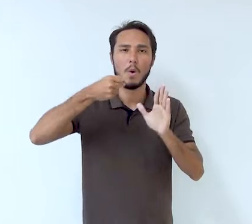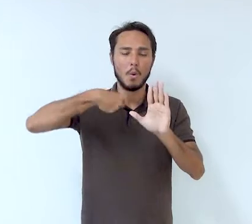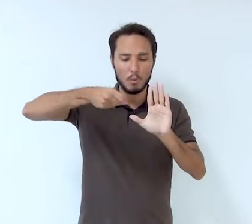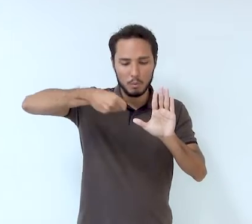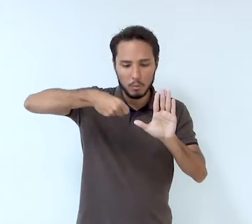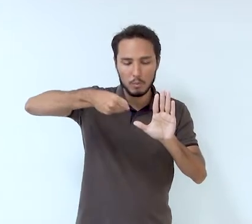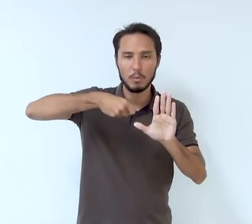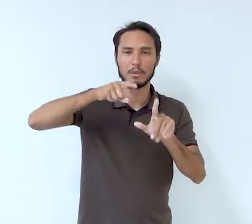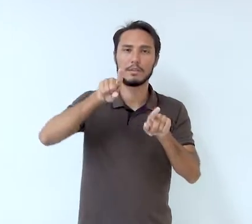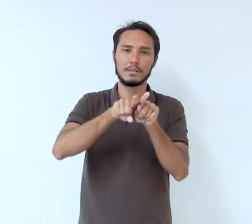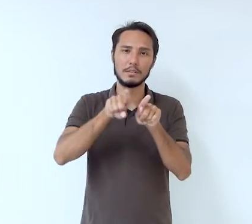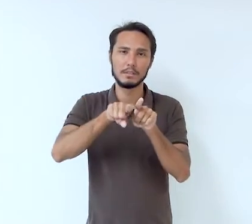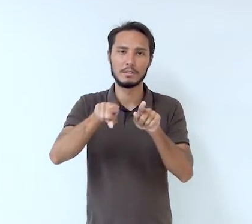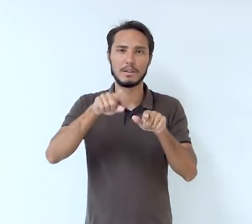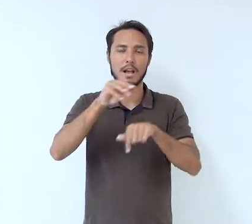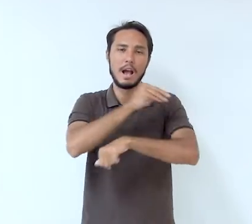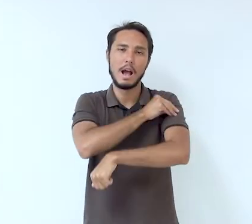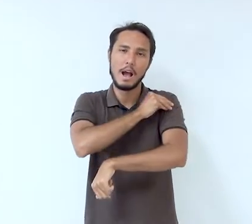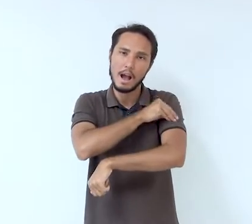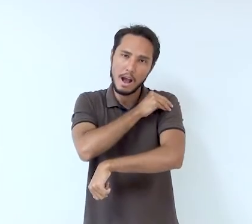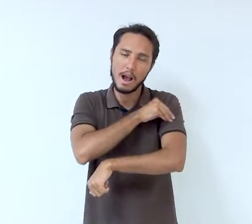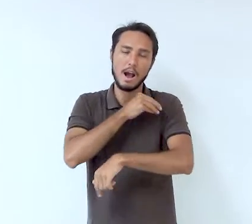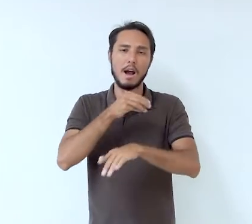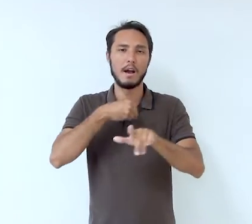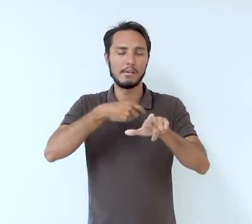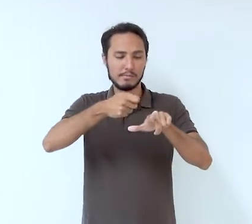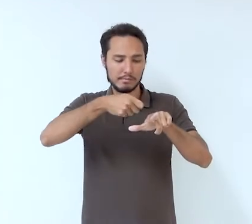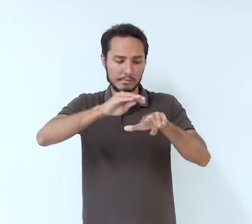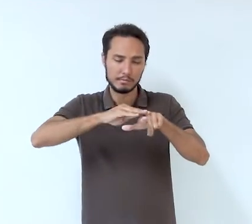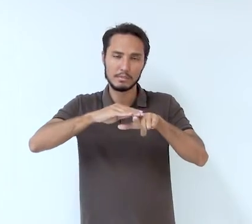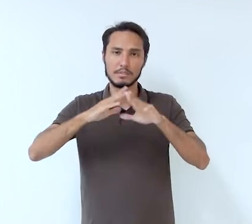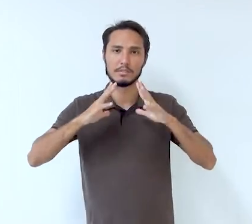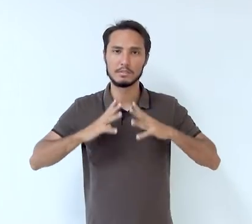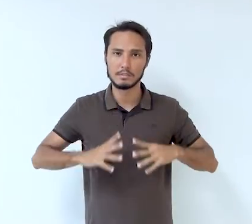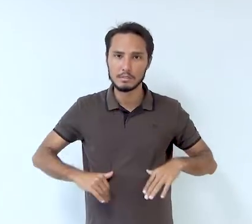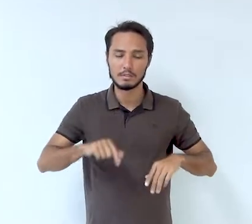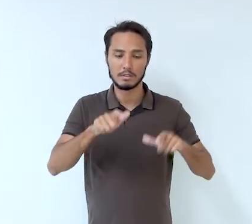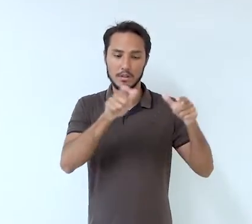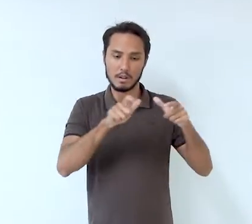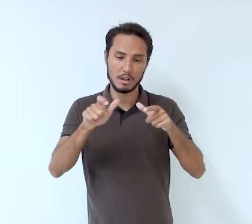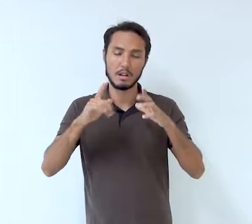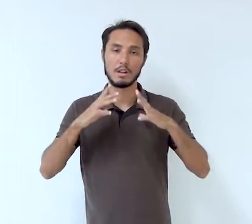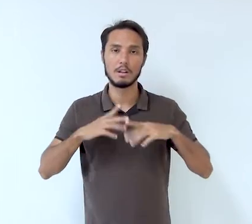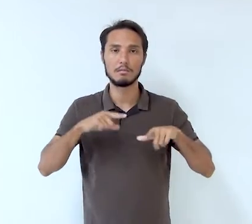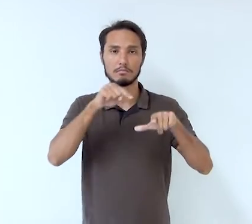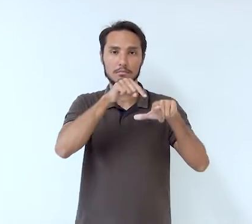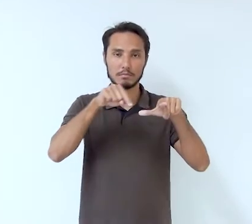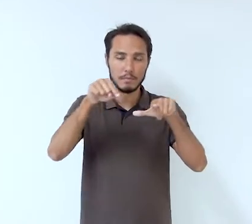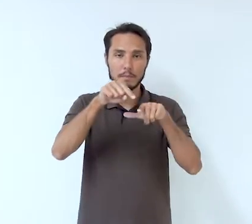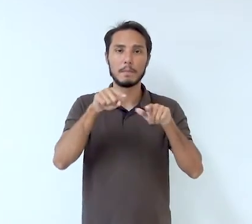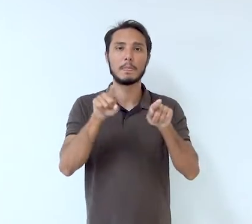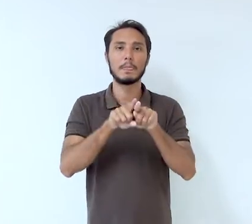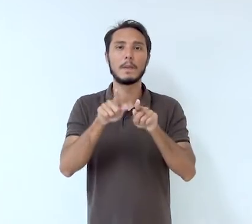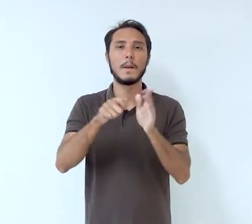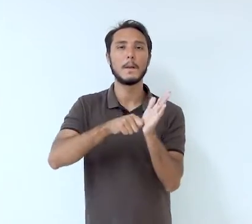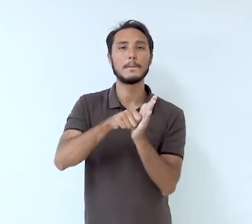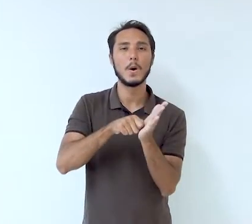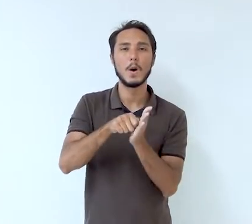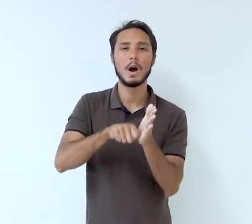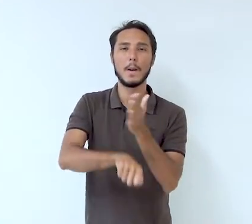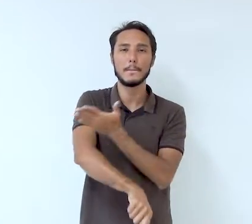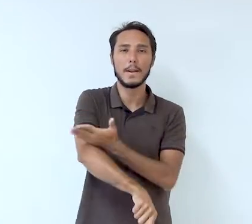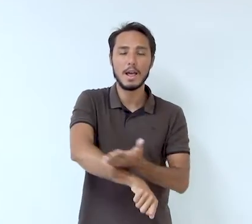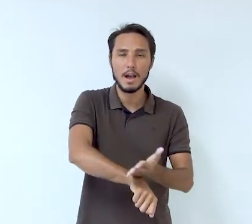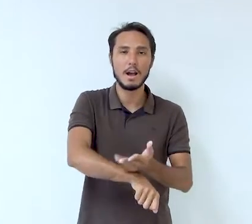para aplicação de álcool isopropílico, para higienizar as partes, os componentes, e uma borracha